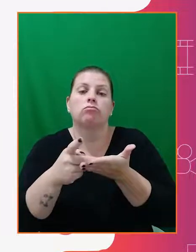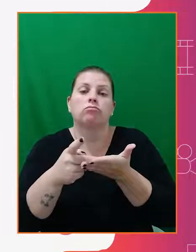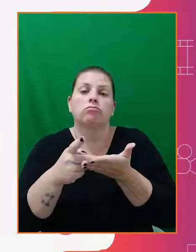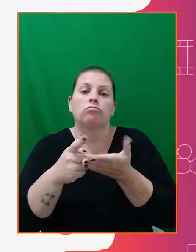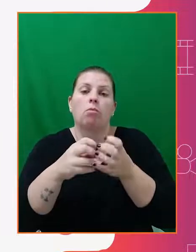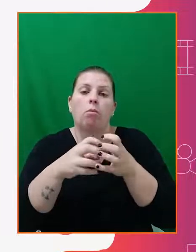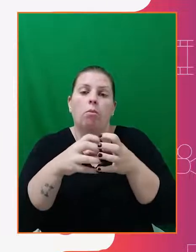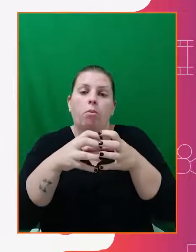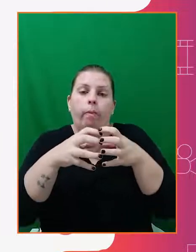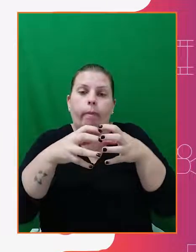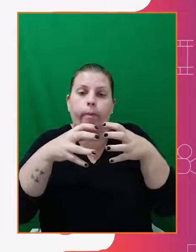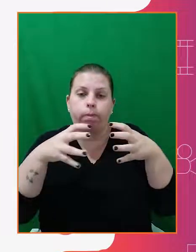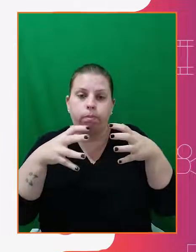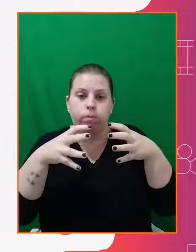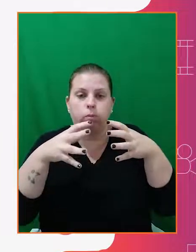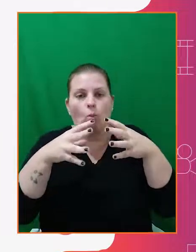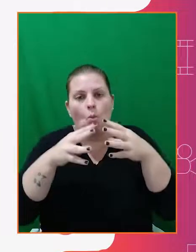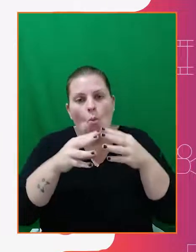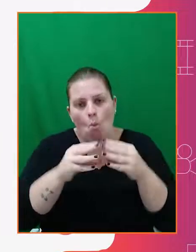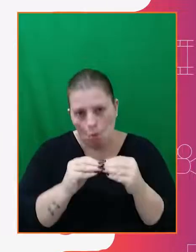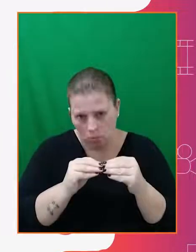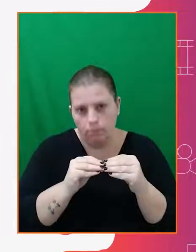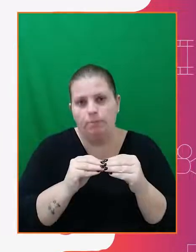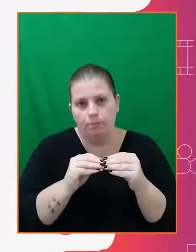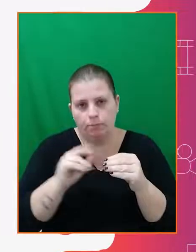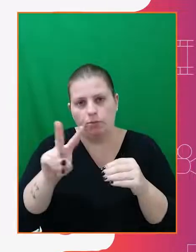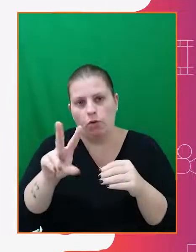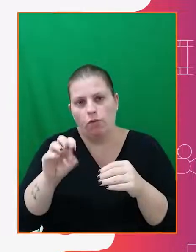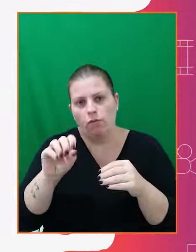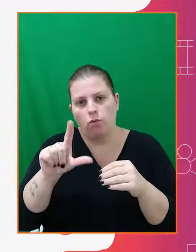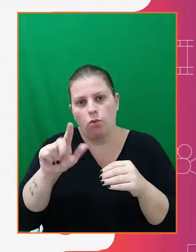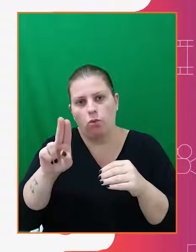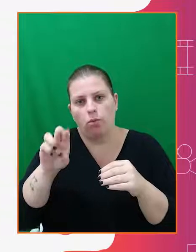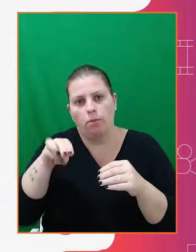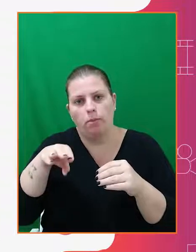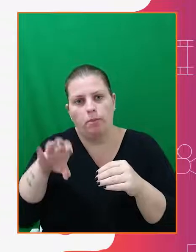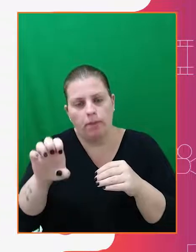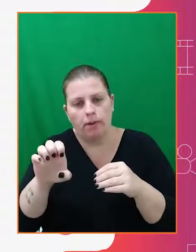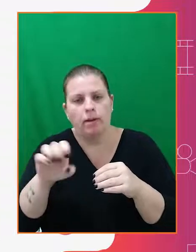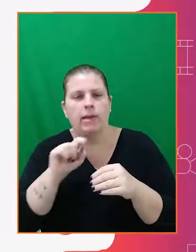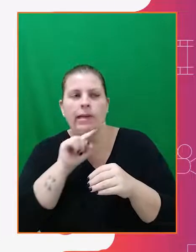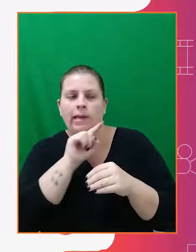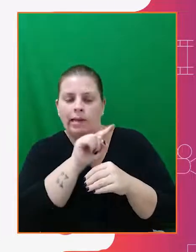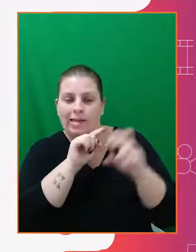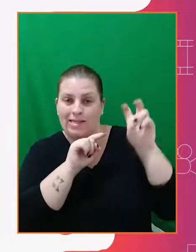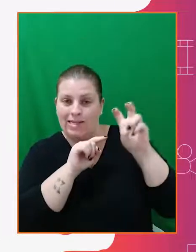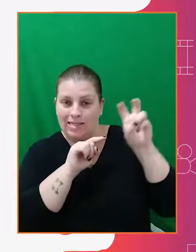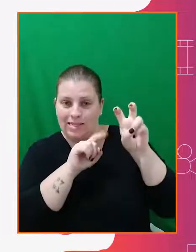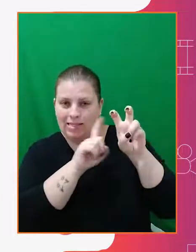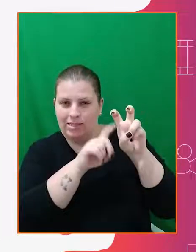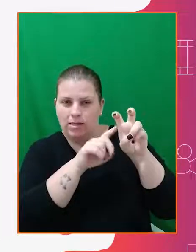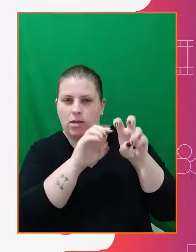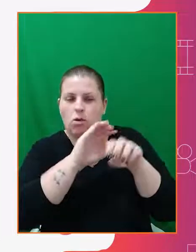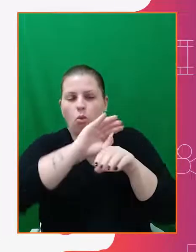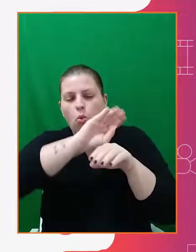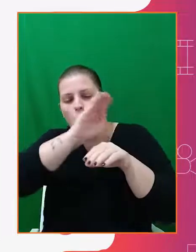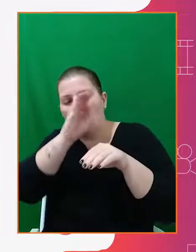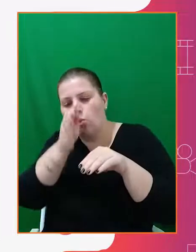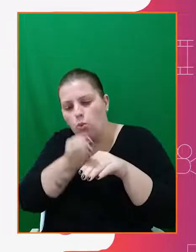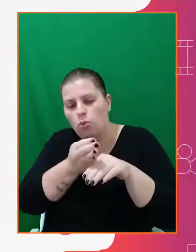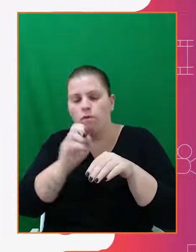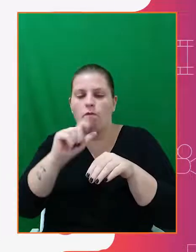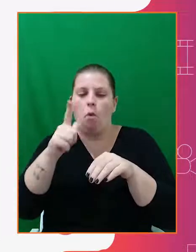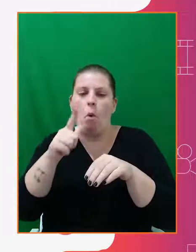de volume. É comum esse tipo de achura trazer a sensação de algo curvo ou